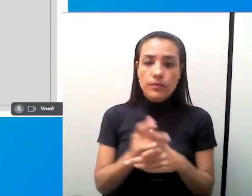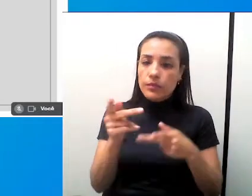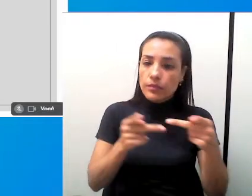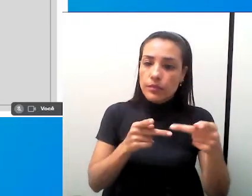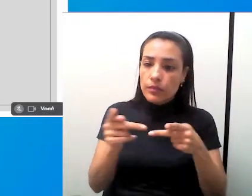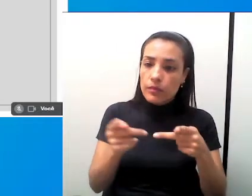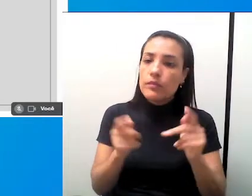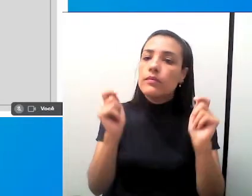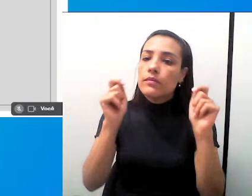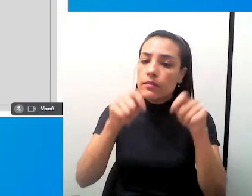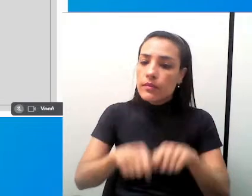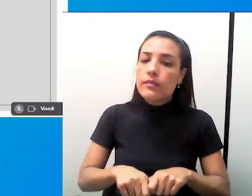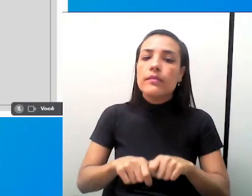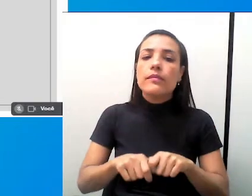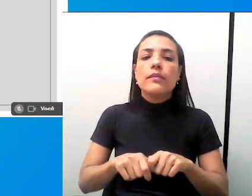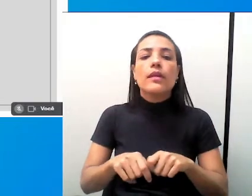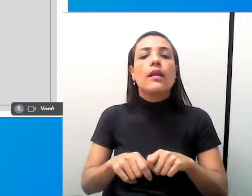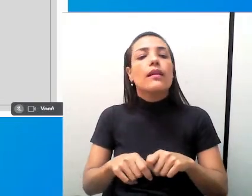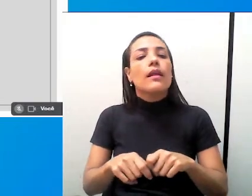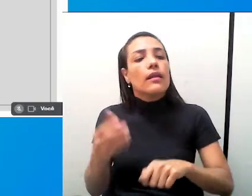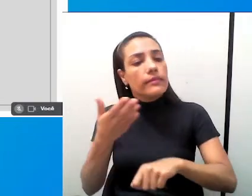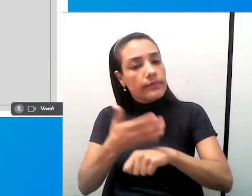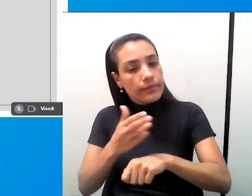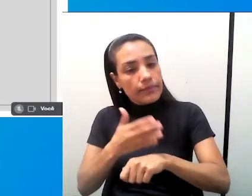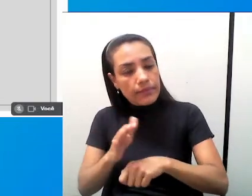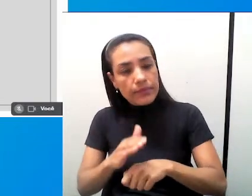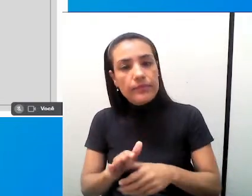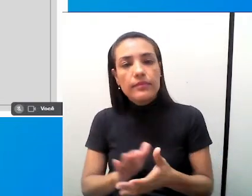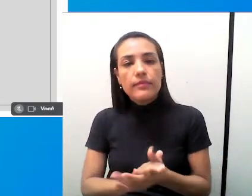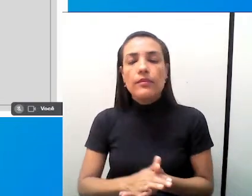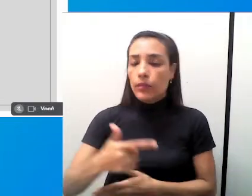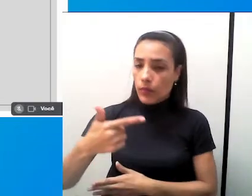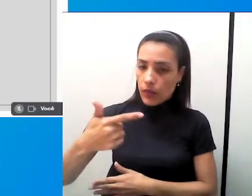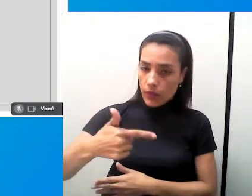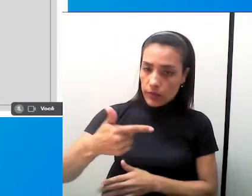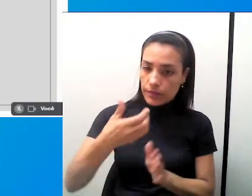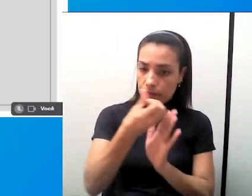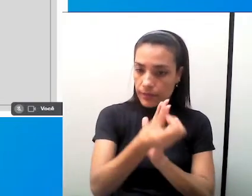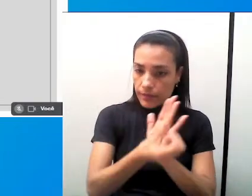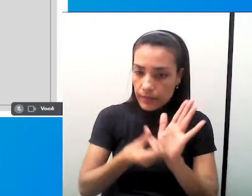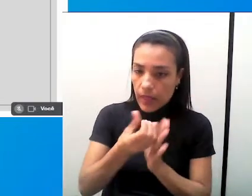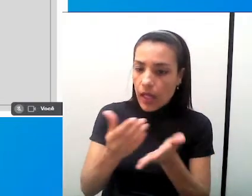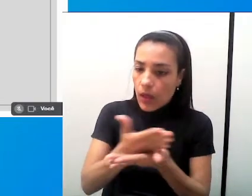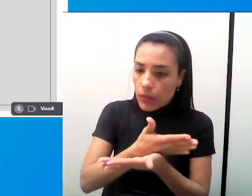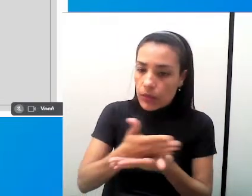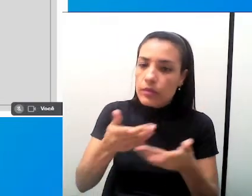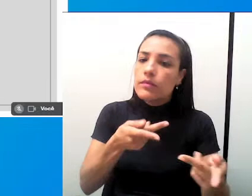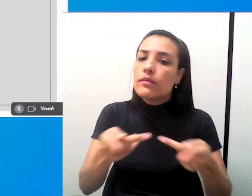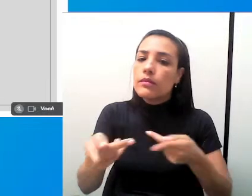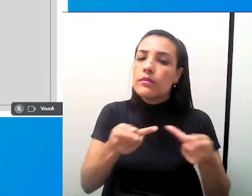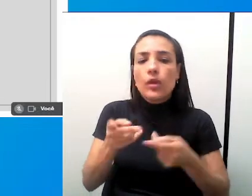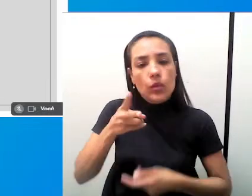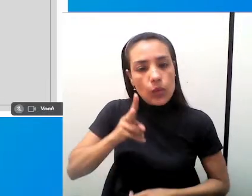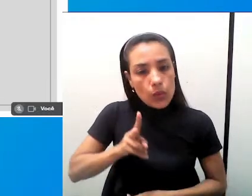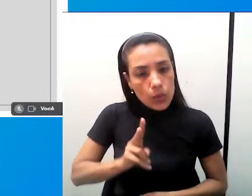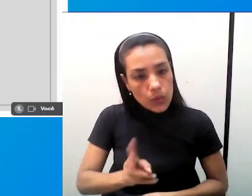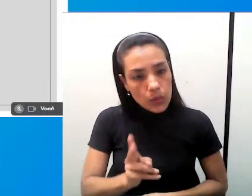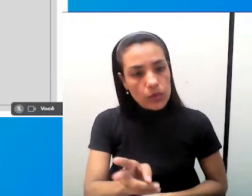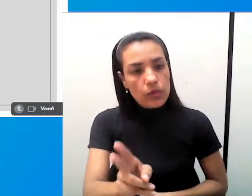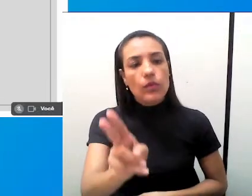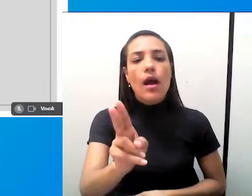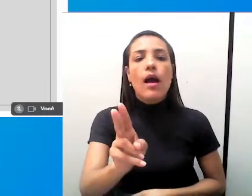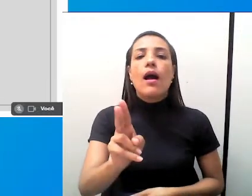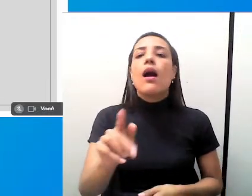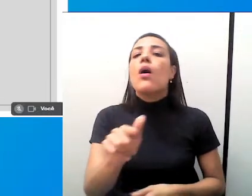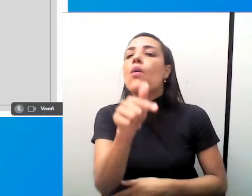serem desenvolvidos, né? No segundo semestre, alguns projetos tiveram continuidade, outros já